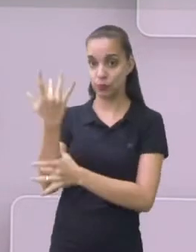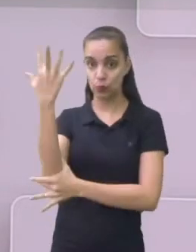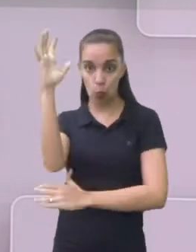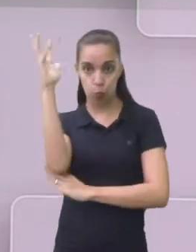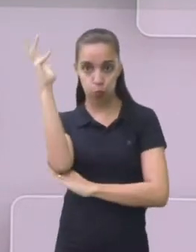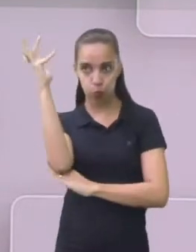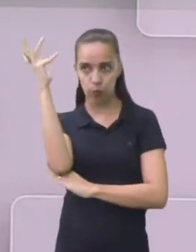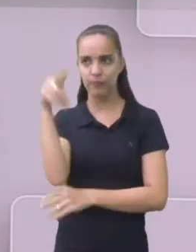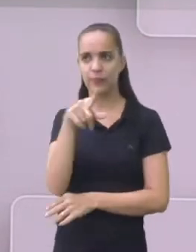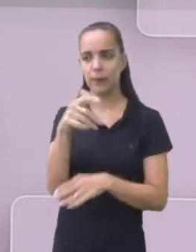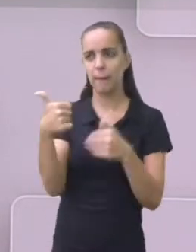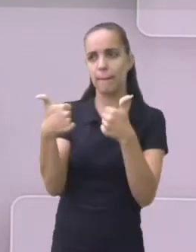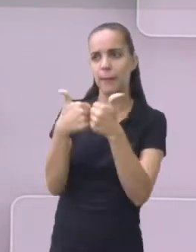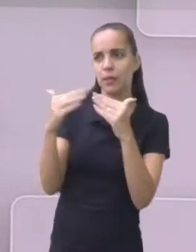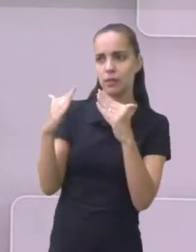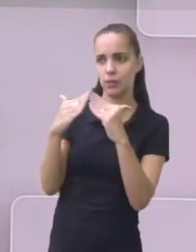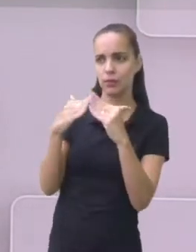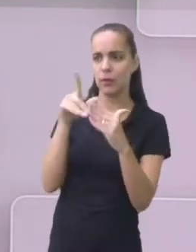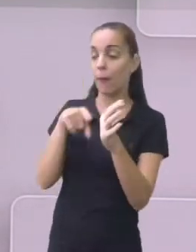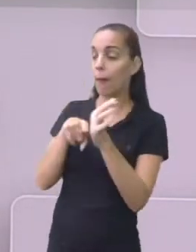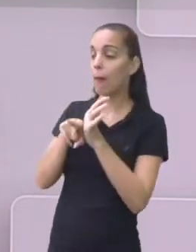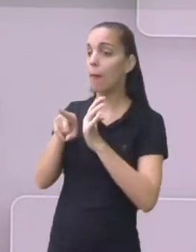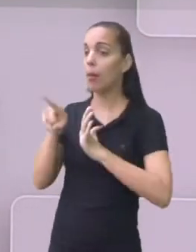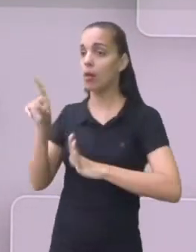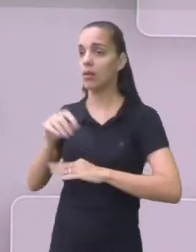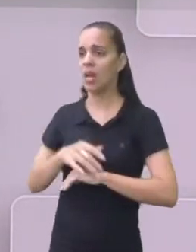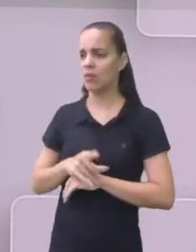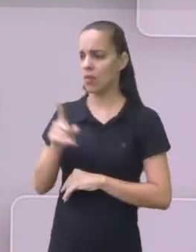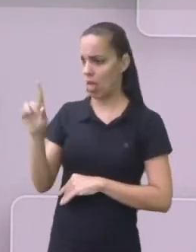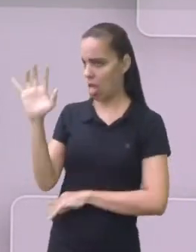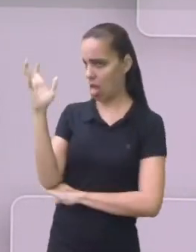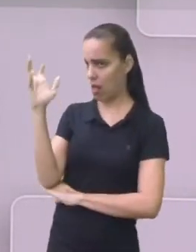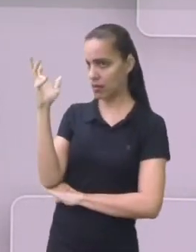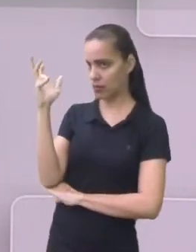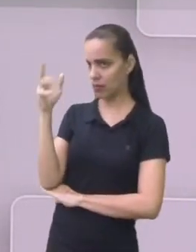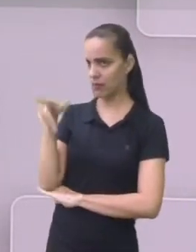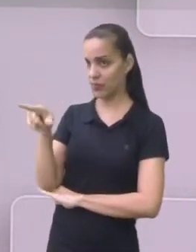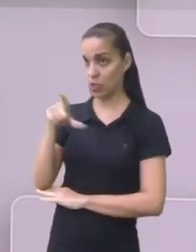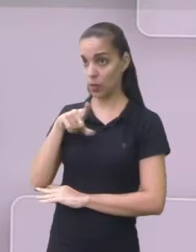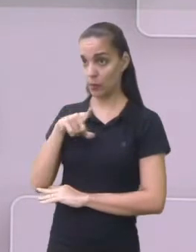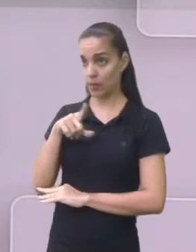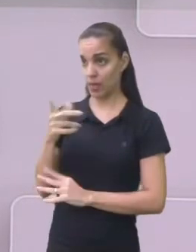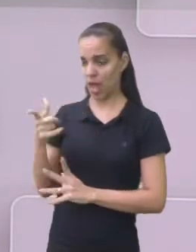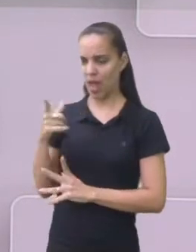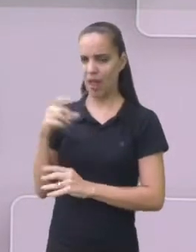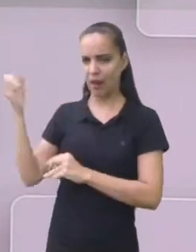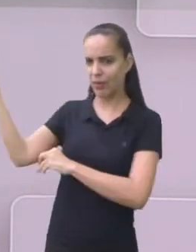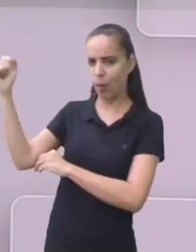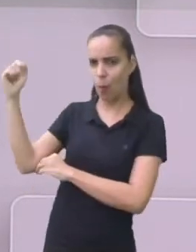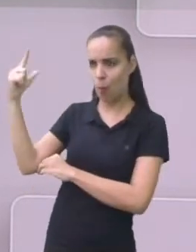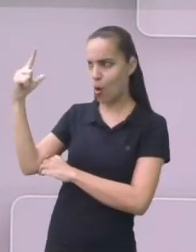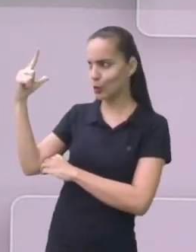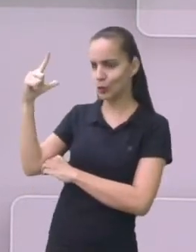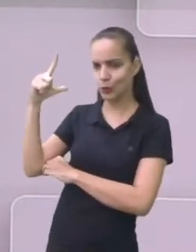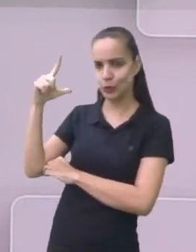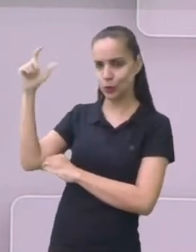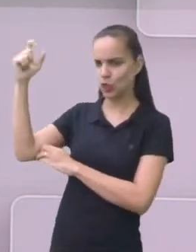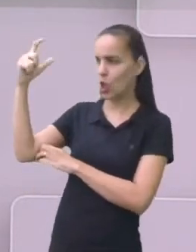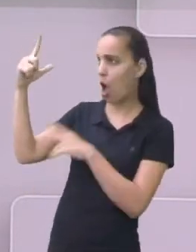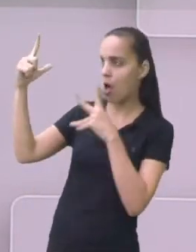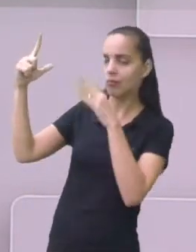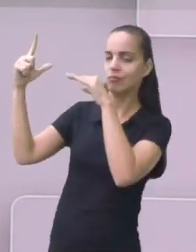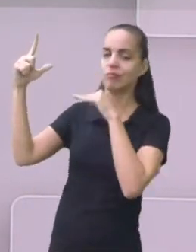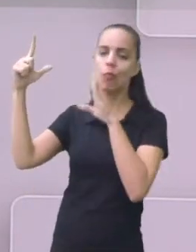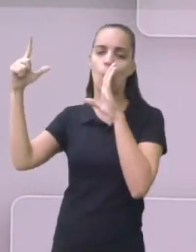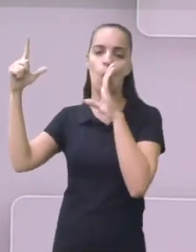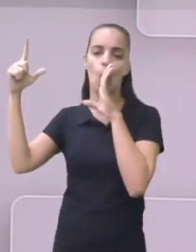casa, você pergunta antes, né? Essa árvore dá uma sombra boa? Ela dá uma